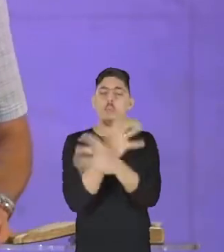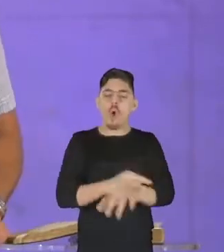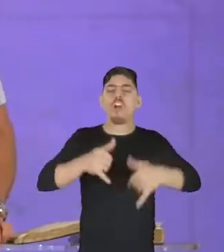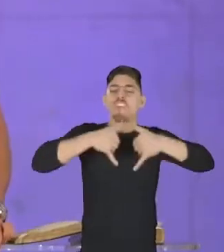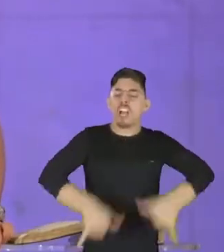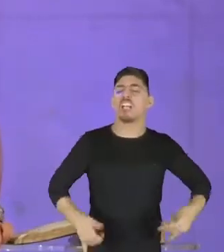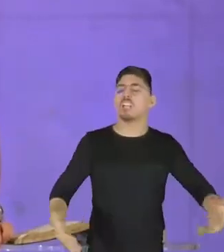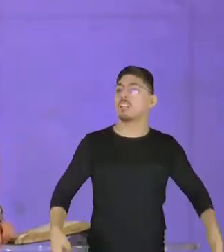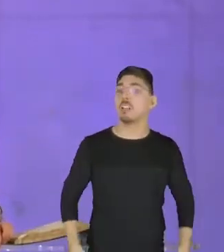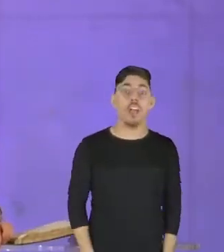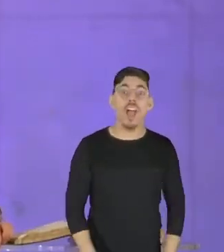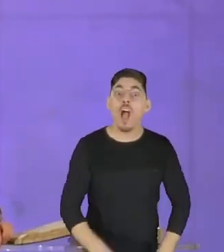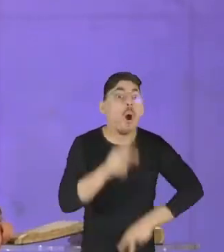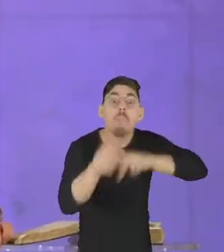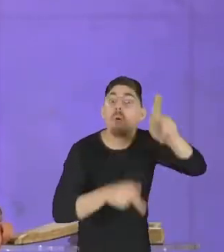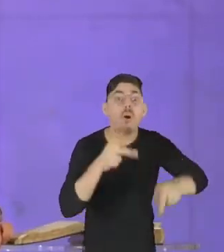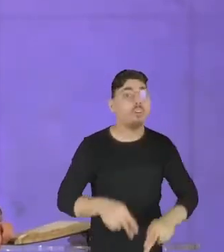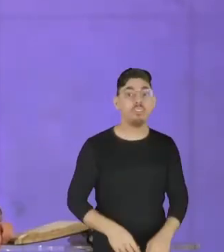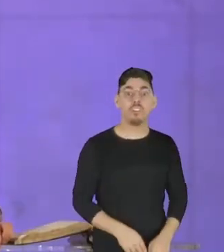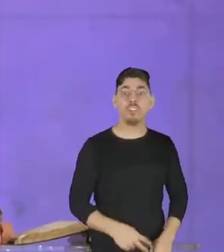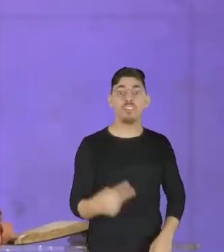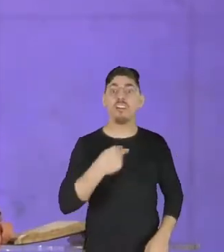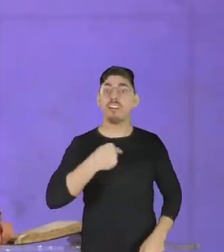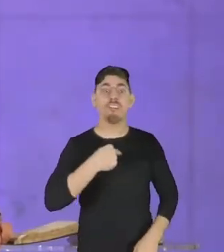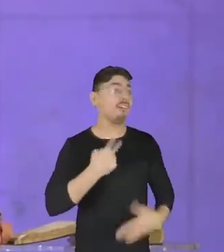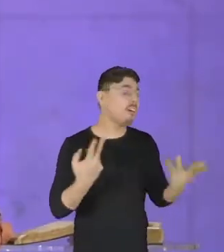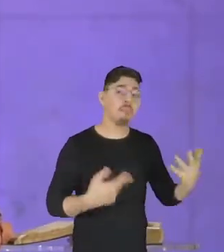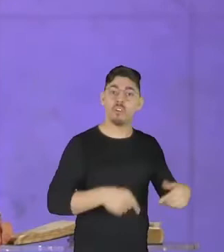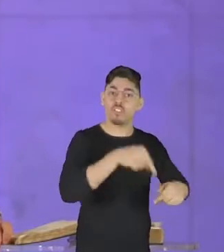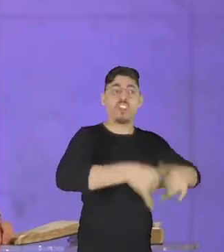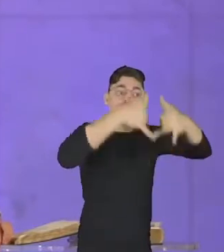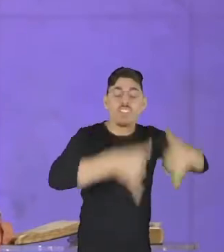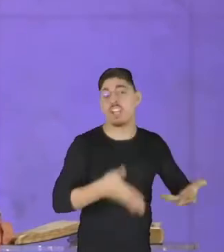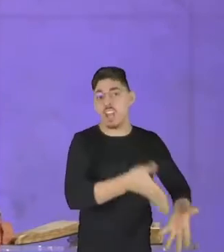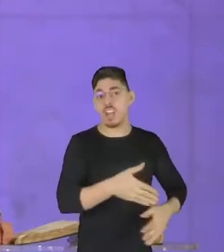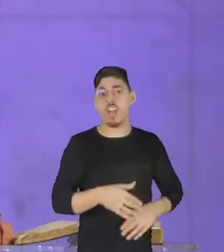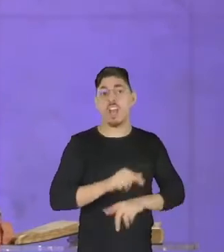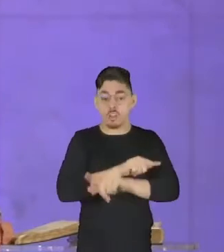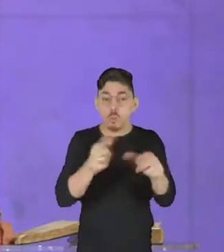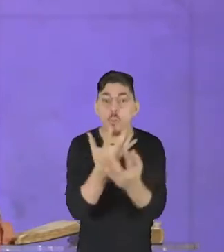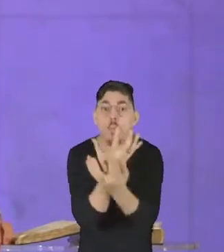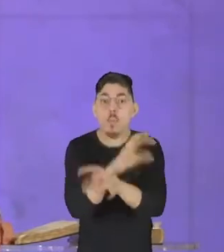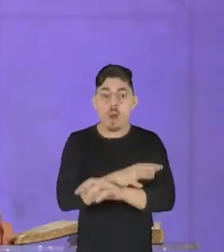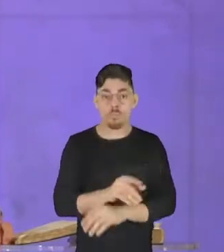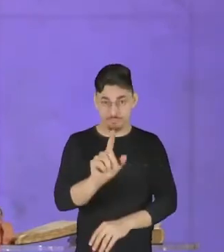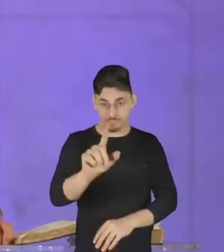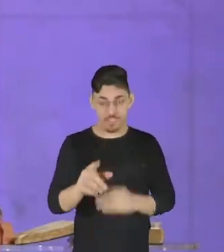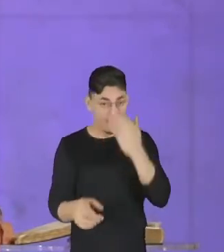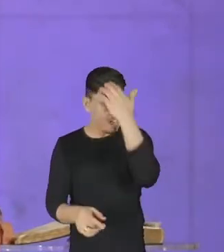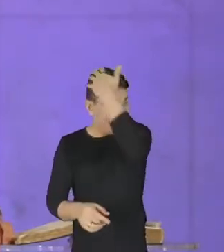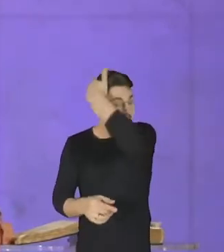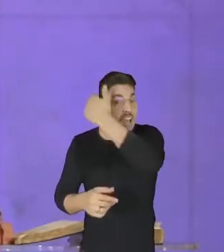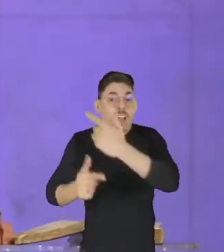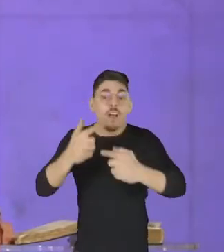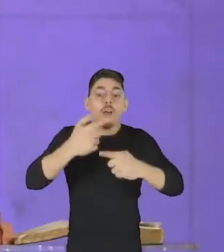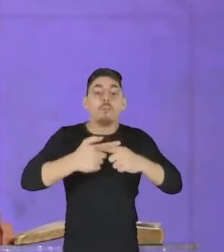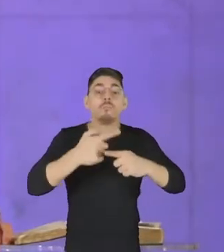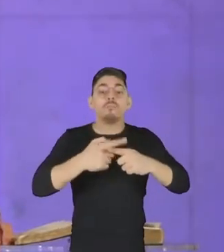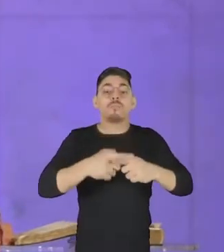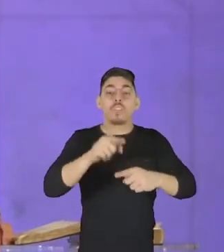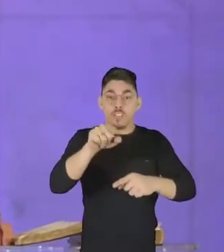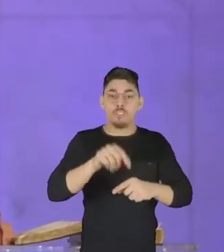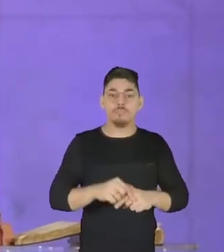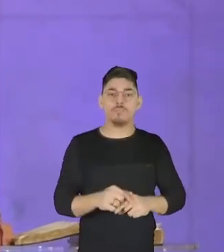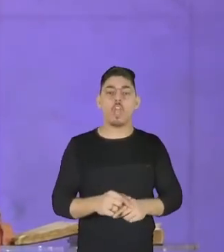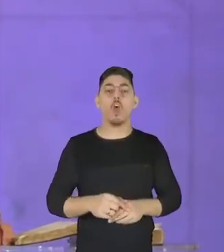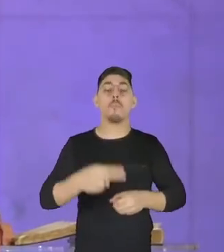povo não devia ter ficado no deserto. Porque o deserto, Olha só o que aconteceu,